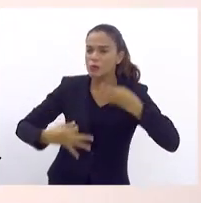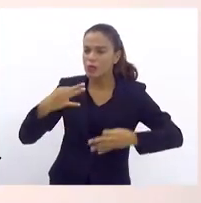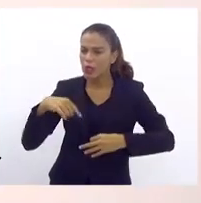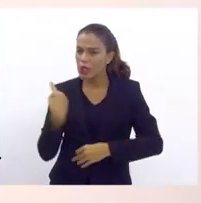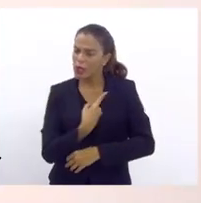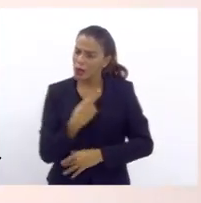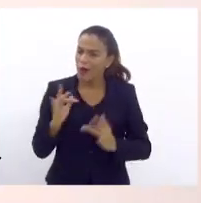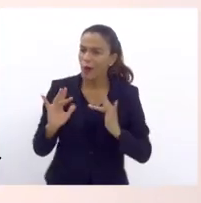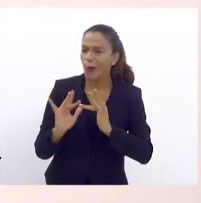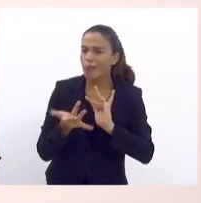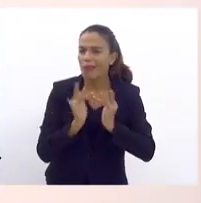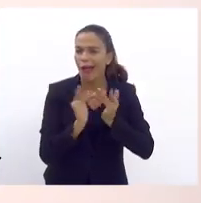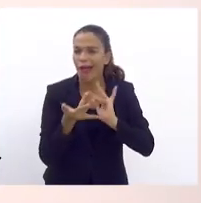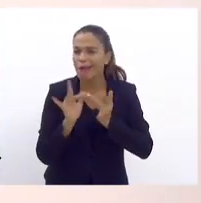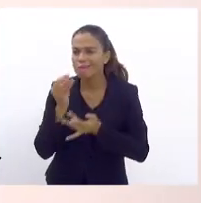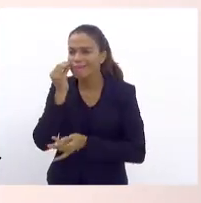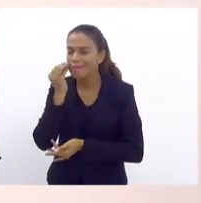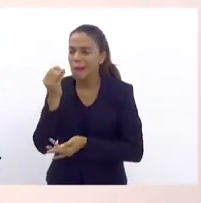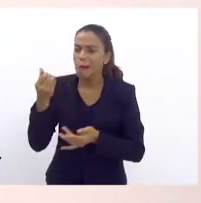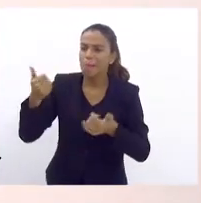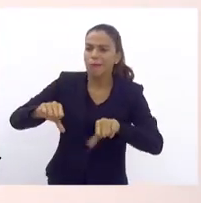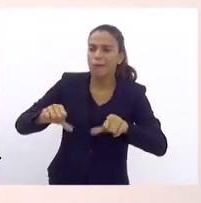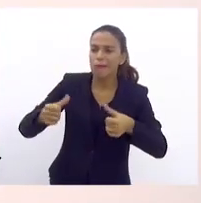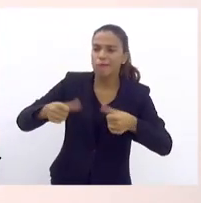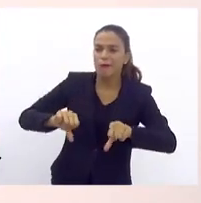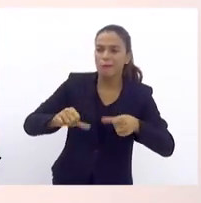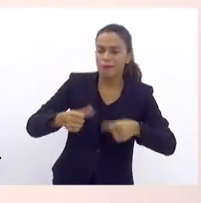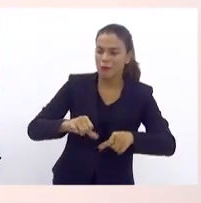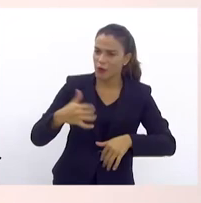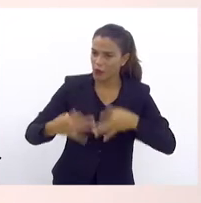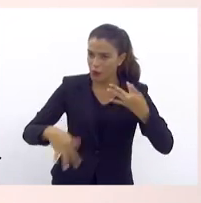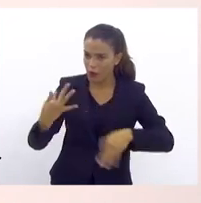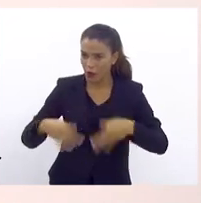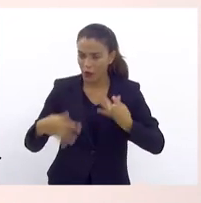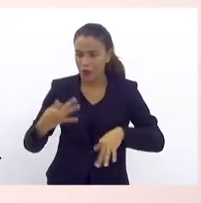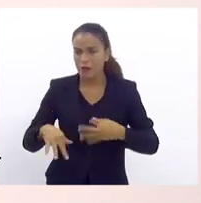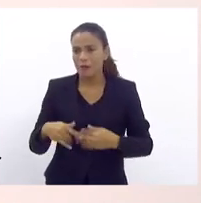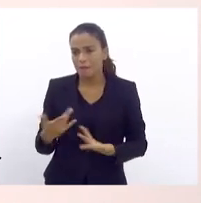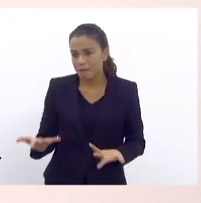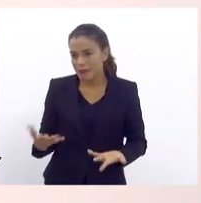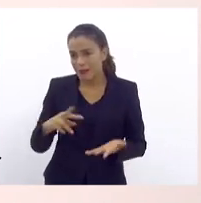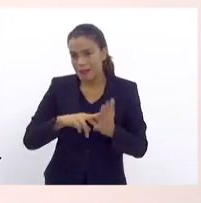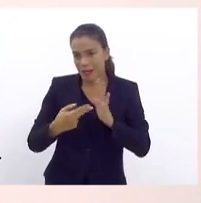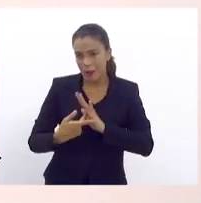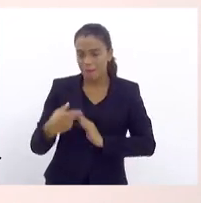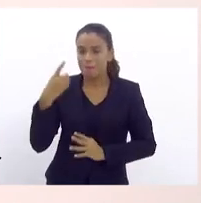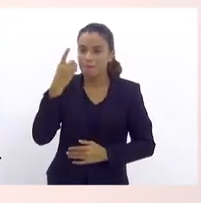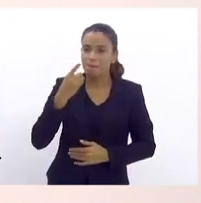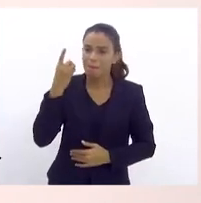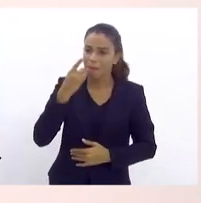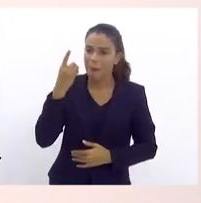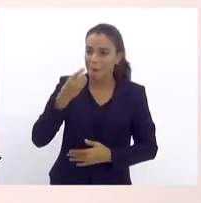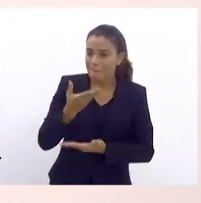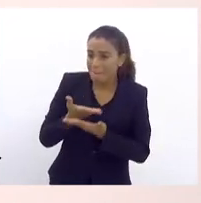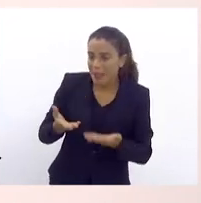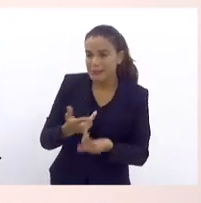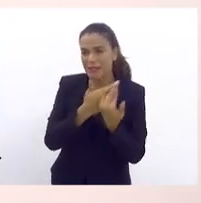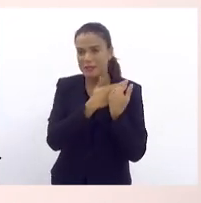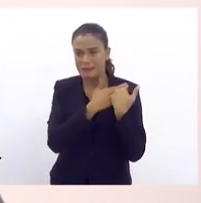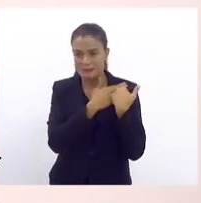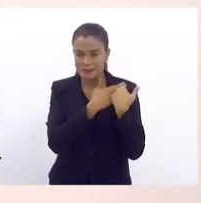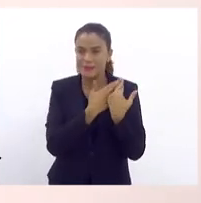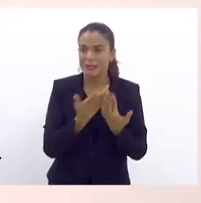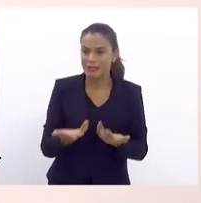tentava contatos não conseguia isso foi muito doloroso para nossa uma perda então Deputado pesa sobre a sua responsabilidade